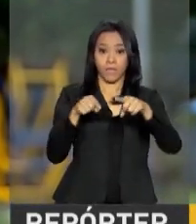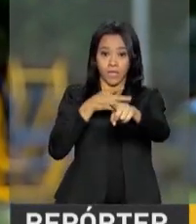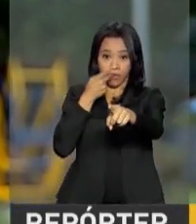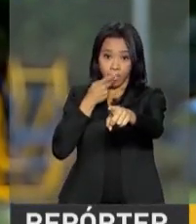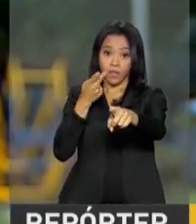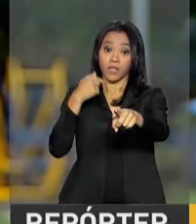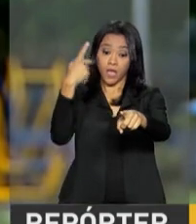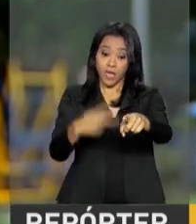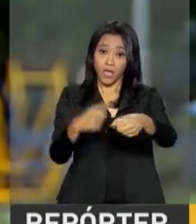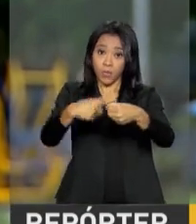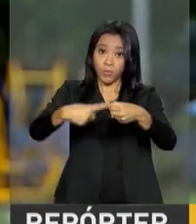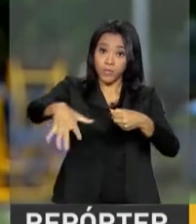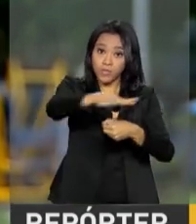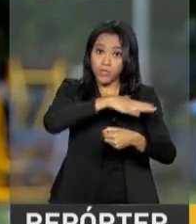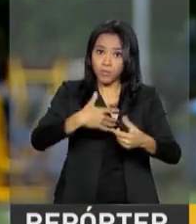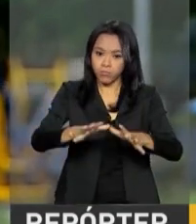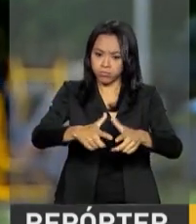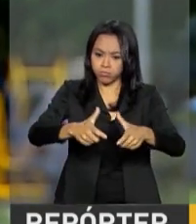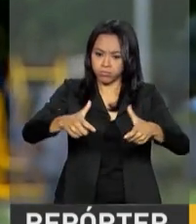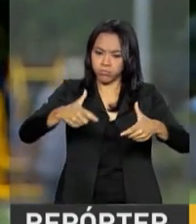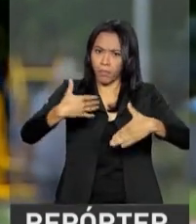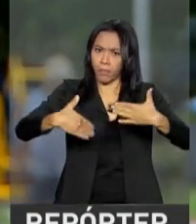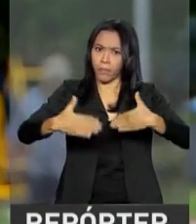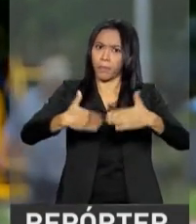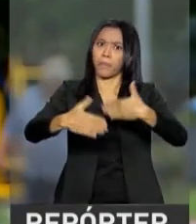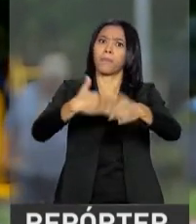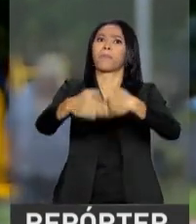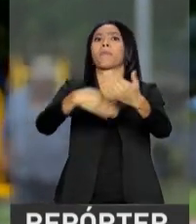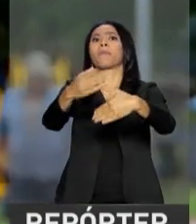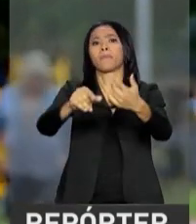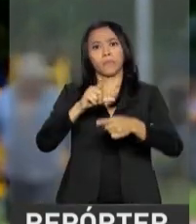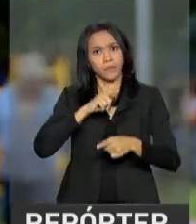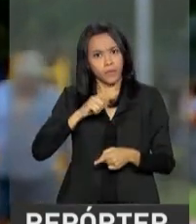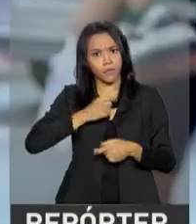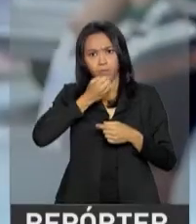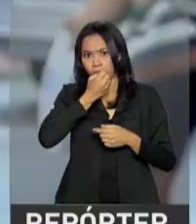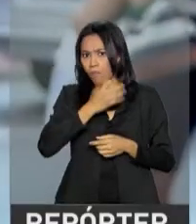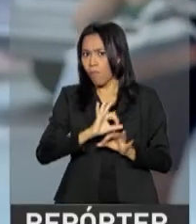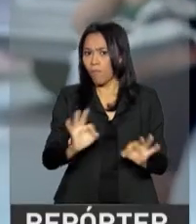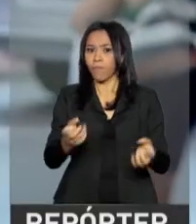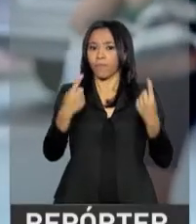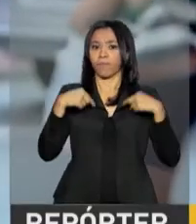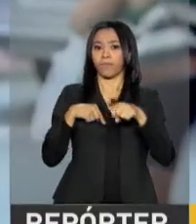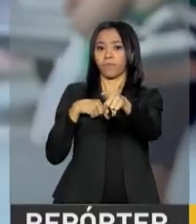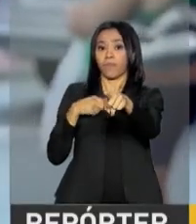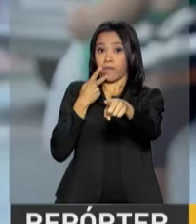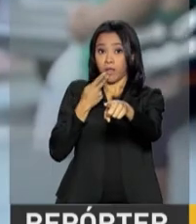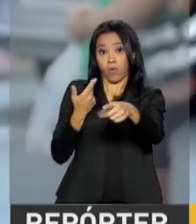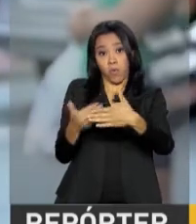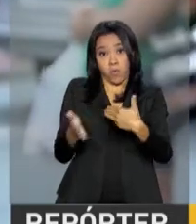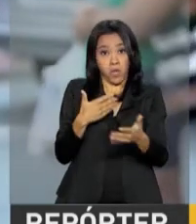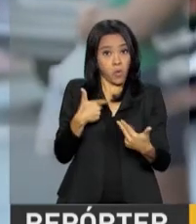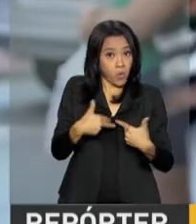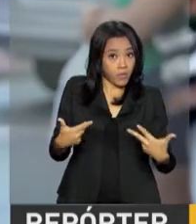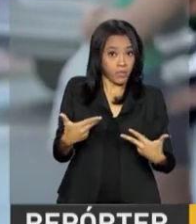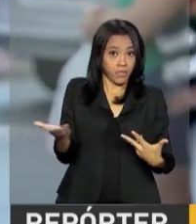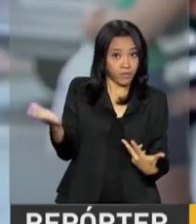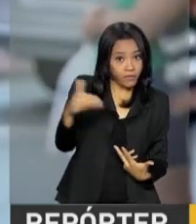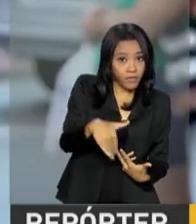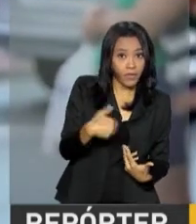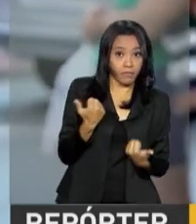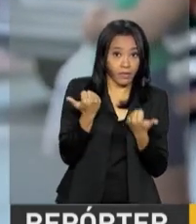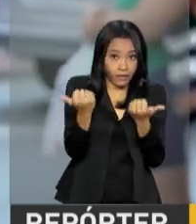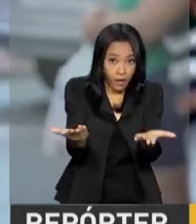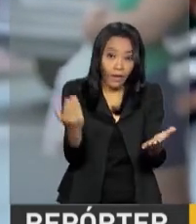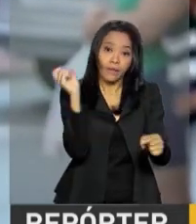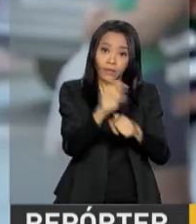dizer assim, até fora da programação. Ele teve um boom. Qualquer coisa que venha mais para que dê emprego para